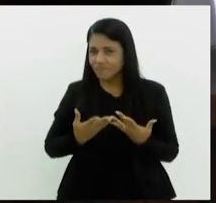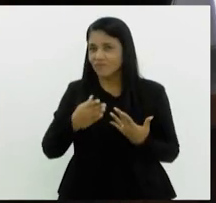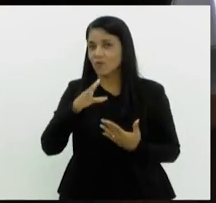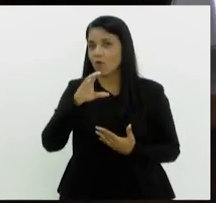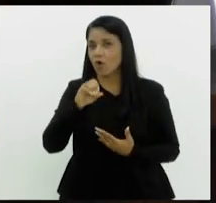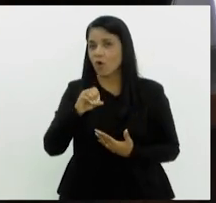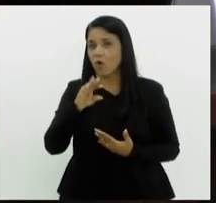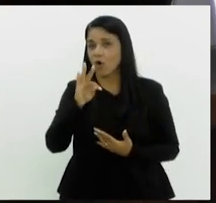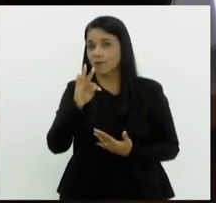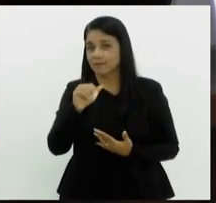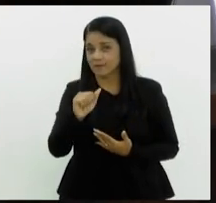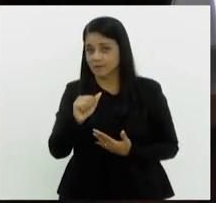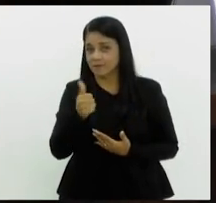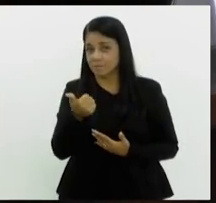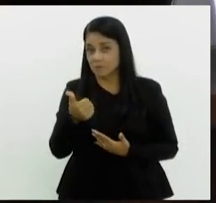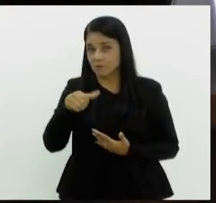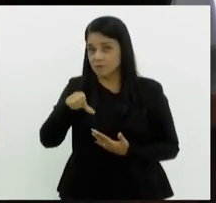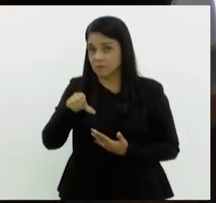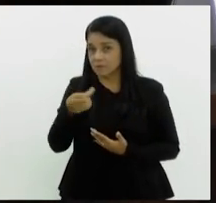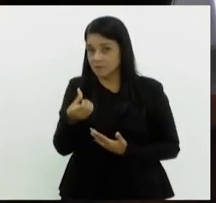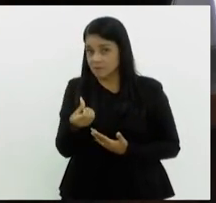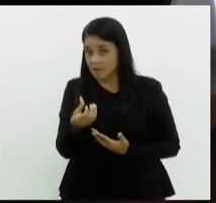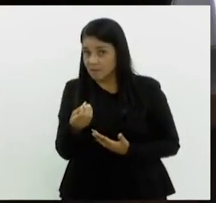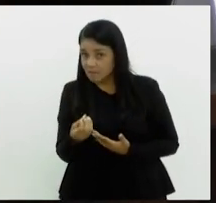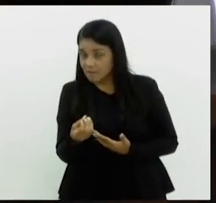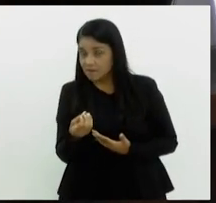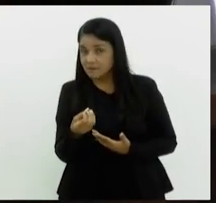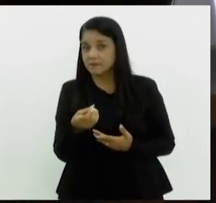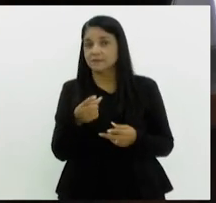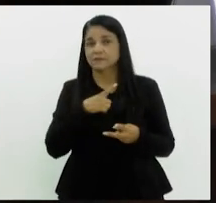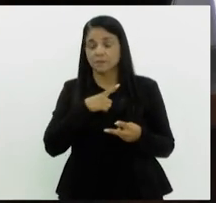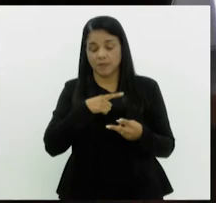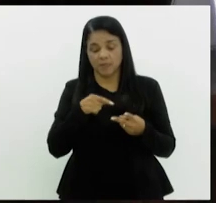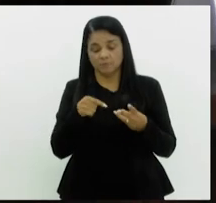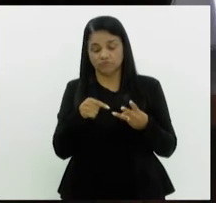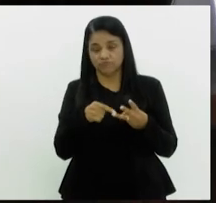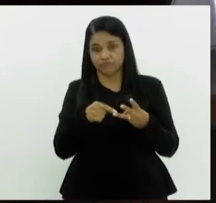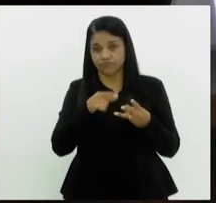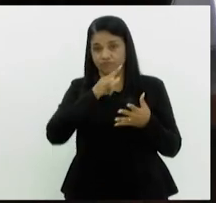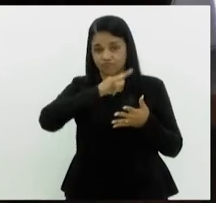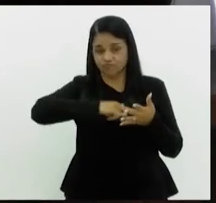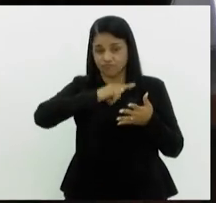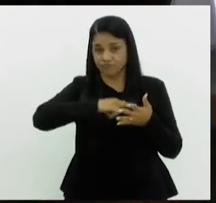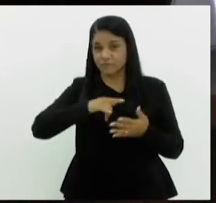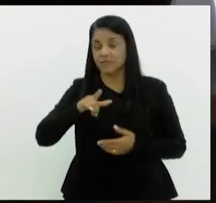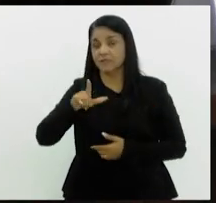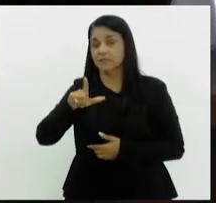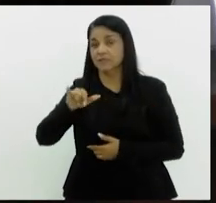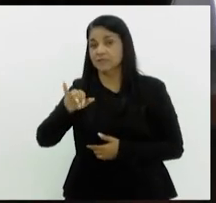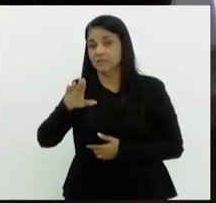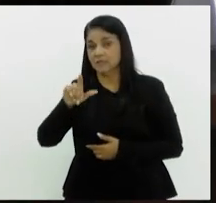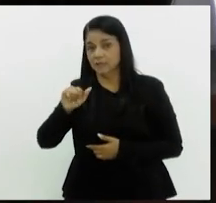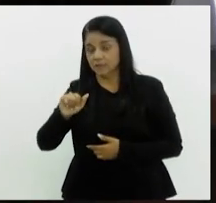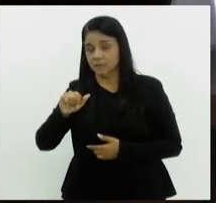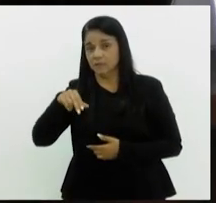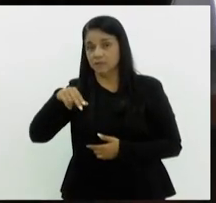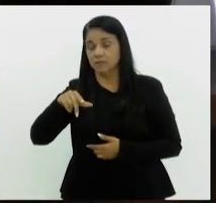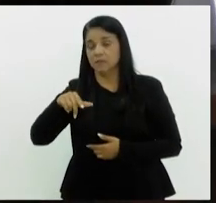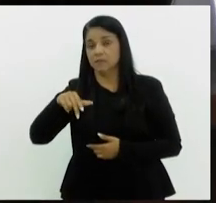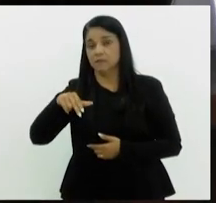de 60. E tem uma outra coisa que consta no dossiê da Nilma Lino Gomes, né,